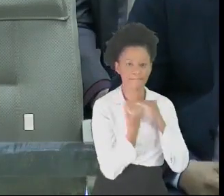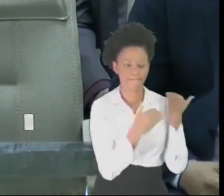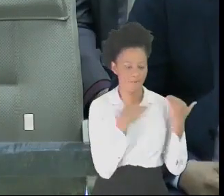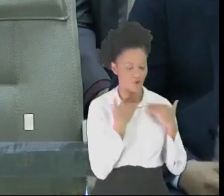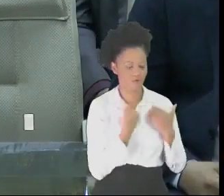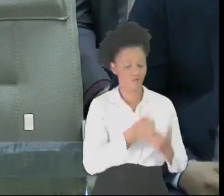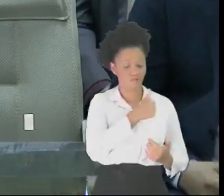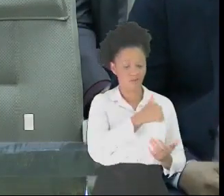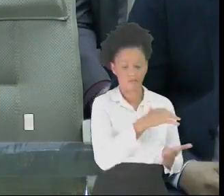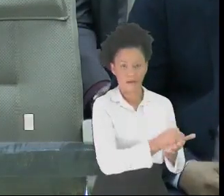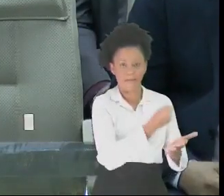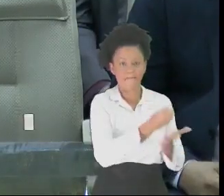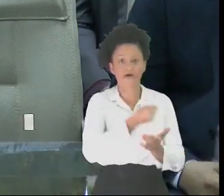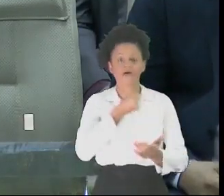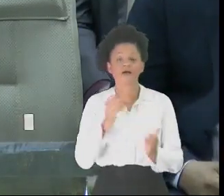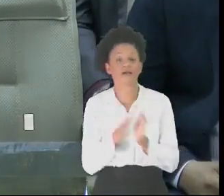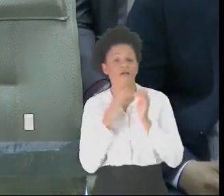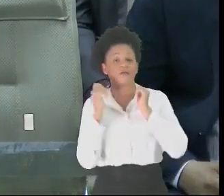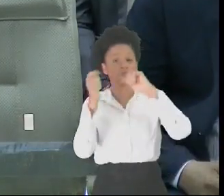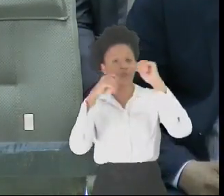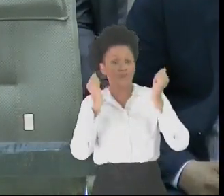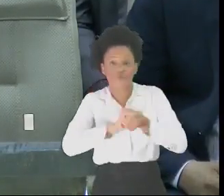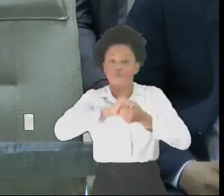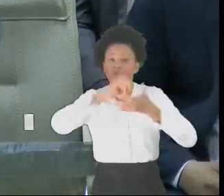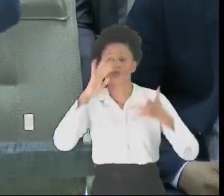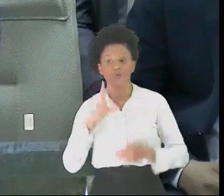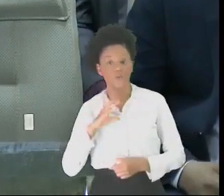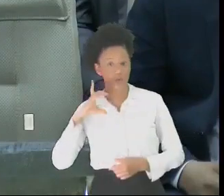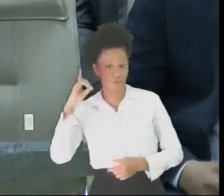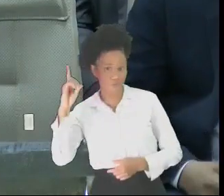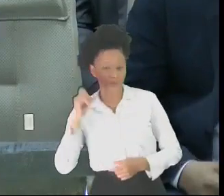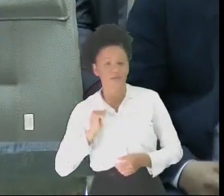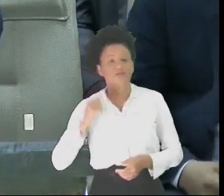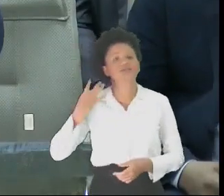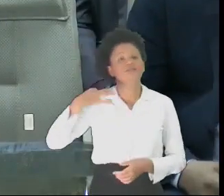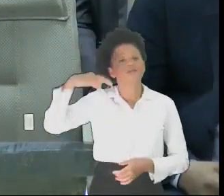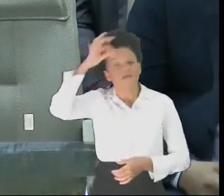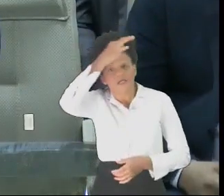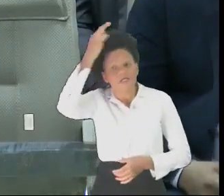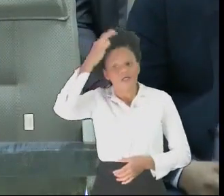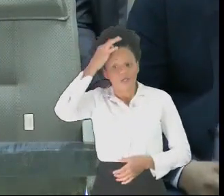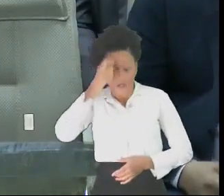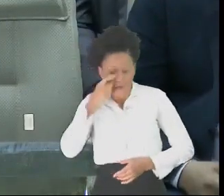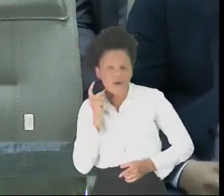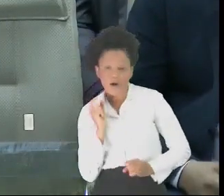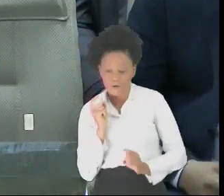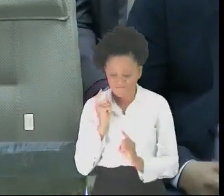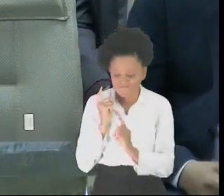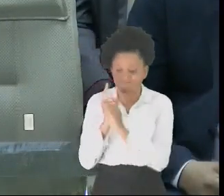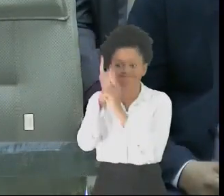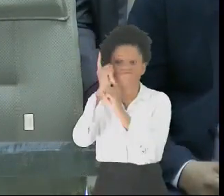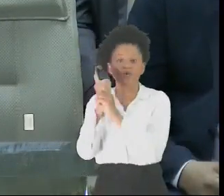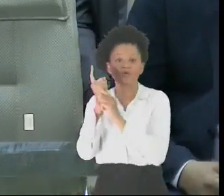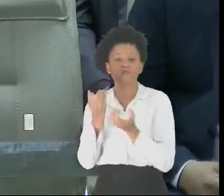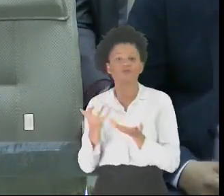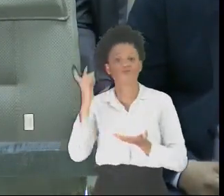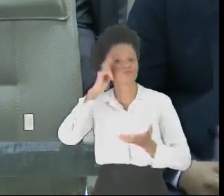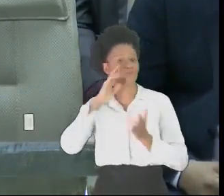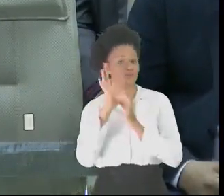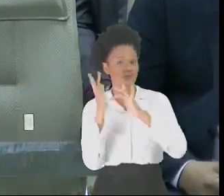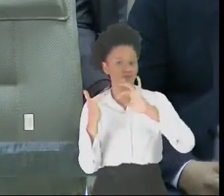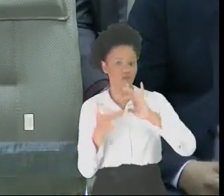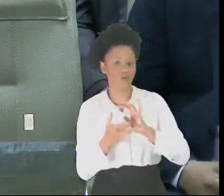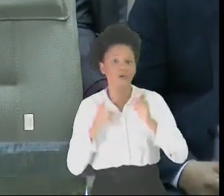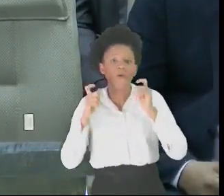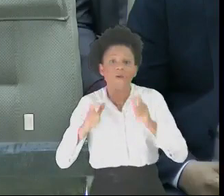Aleluia! Glória a Deus! Então o Espírito Santo leva a igreja ao encontro de quem? De Jesus, onde, irmãos?